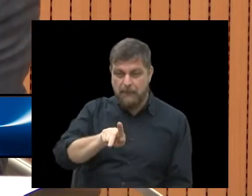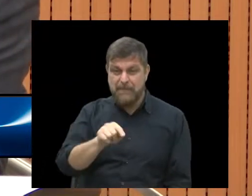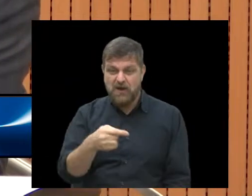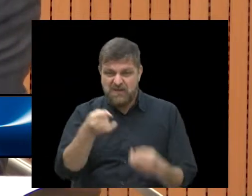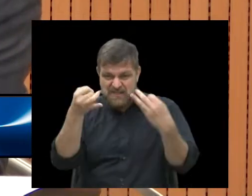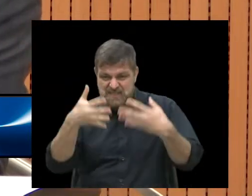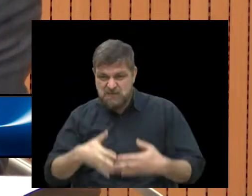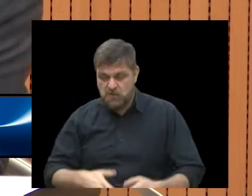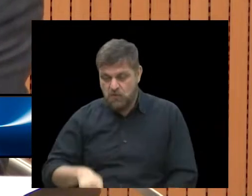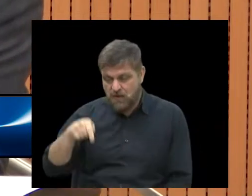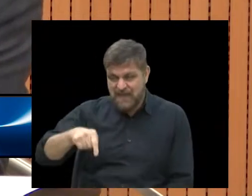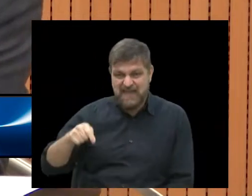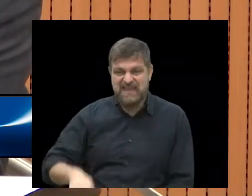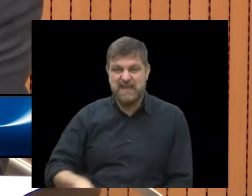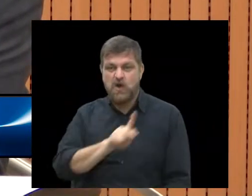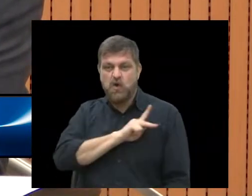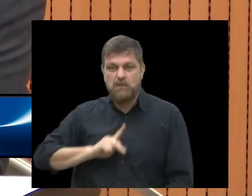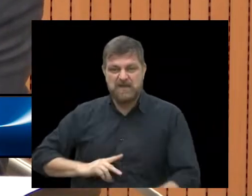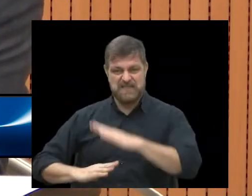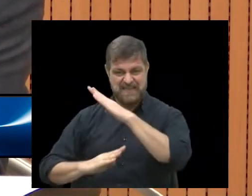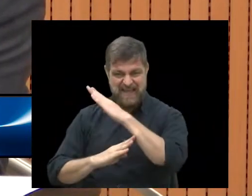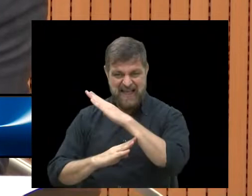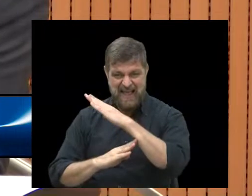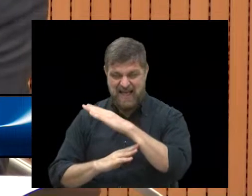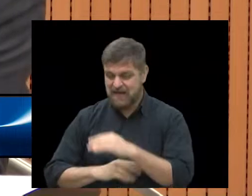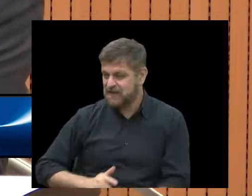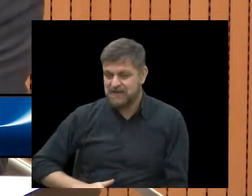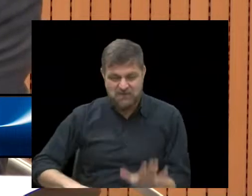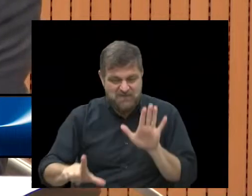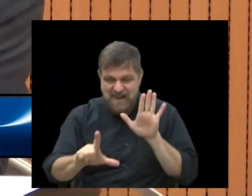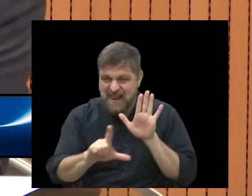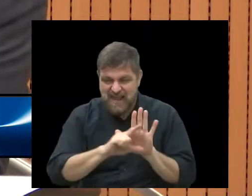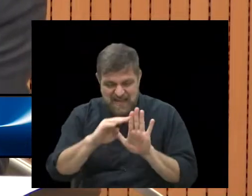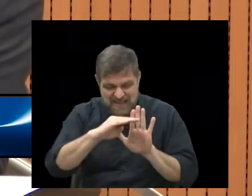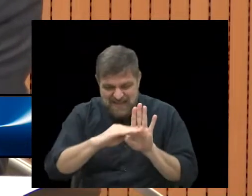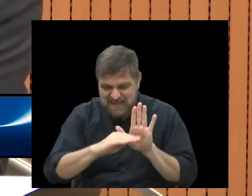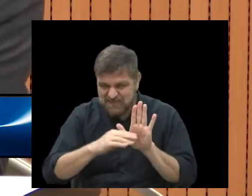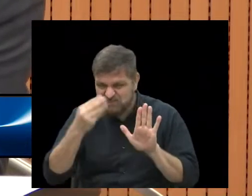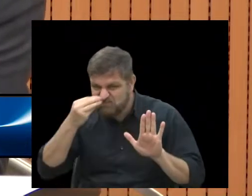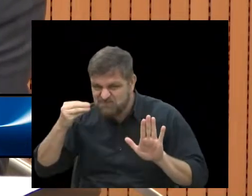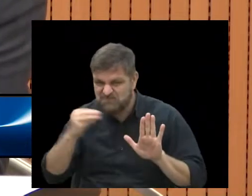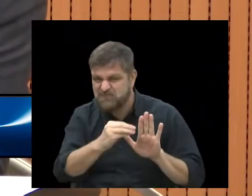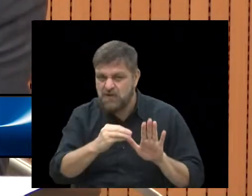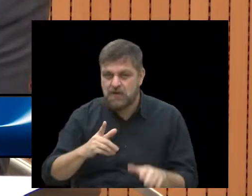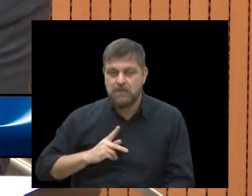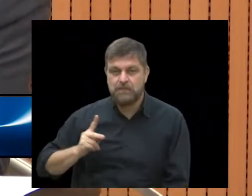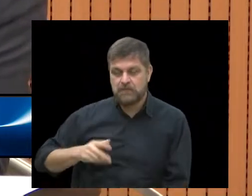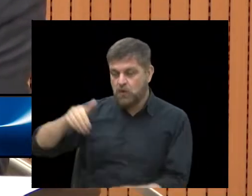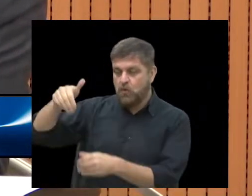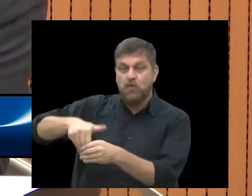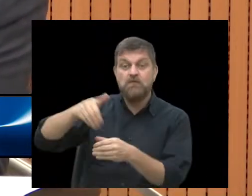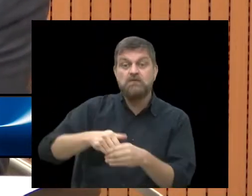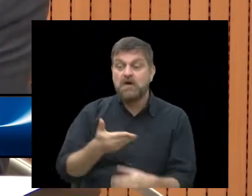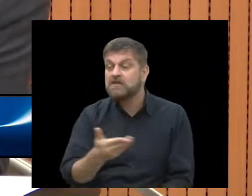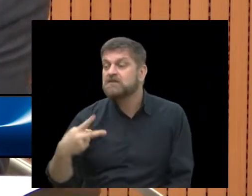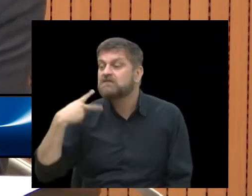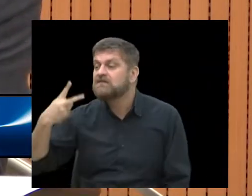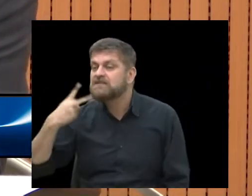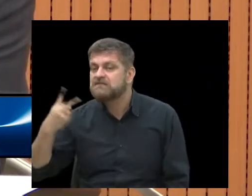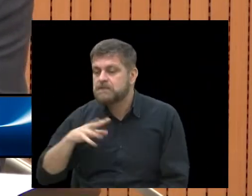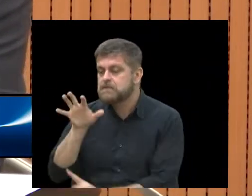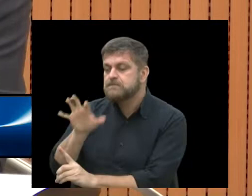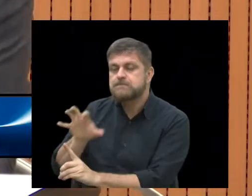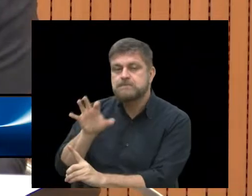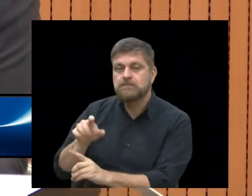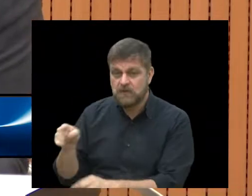presidente da casa foi eleito de forma deslegítima, dando a entender que o voto dos colegas foi comprado. O que vocês